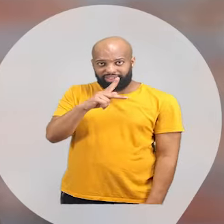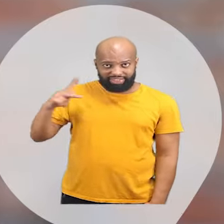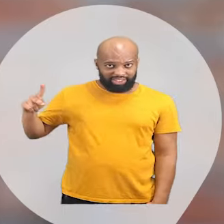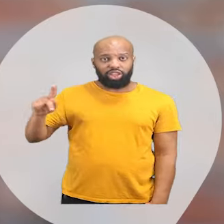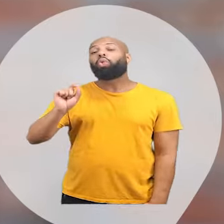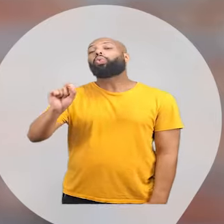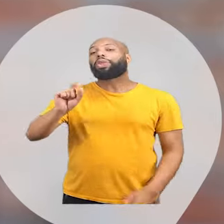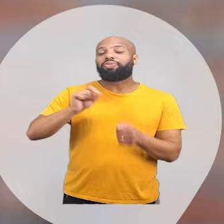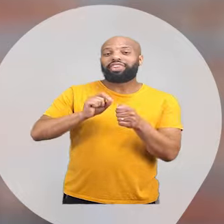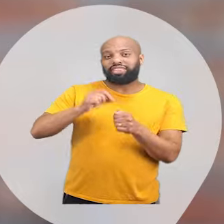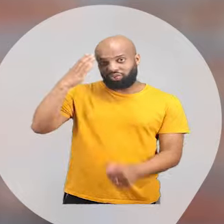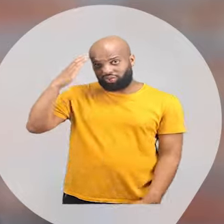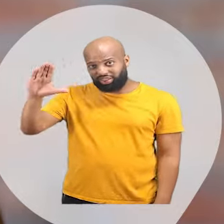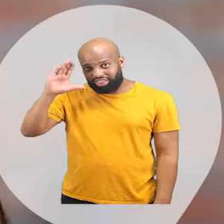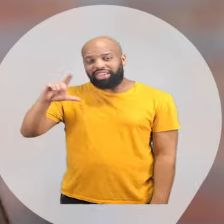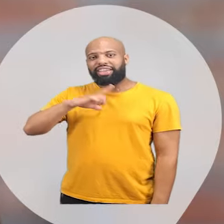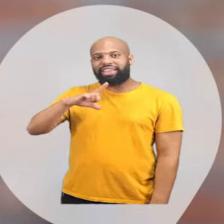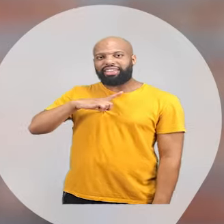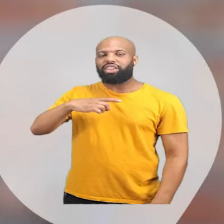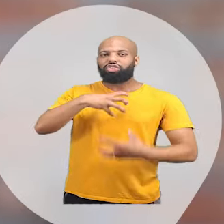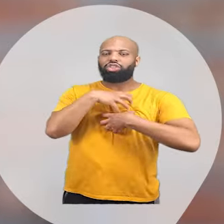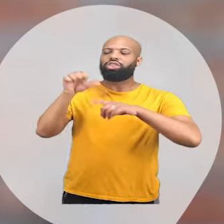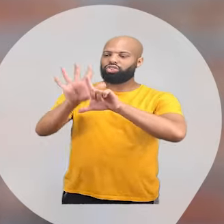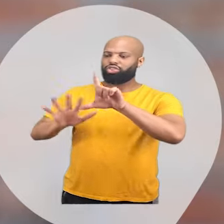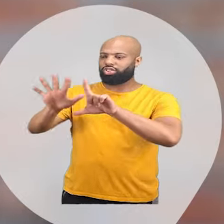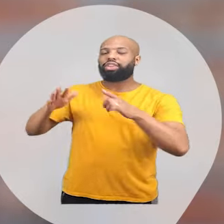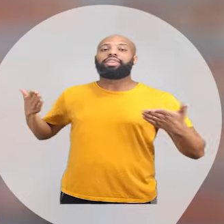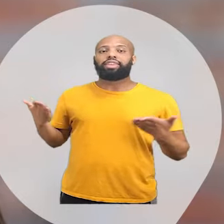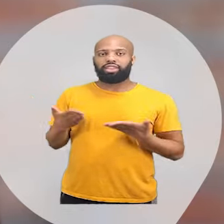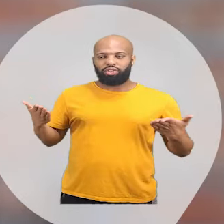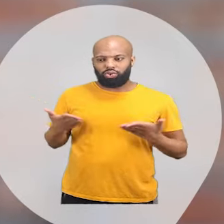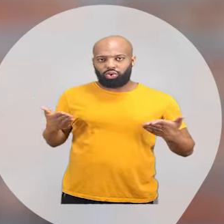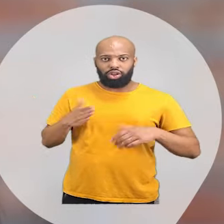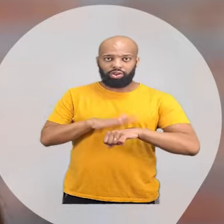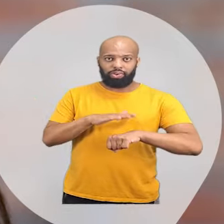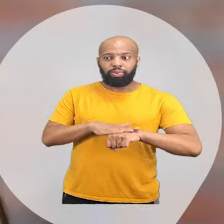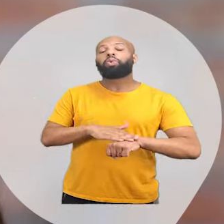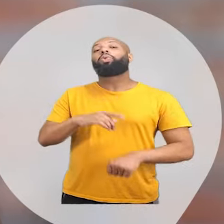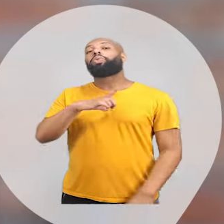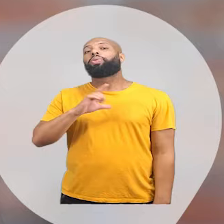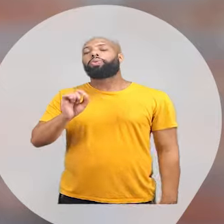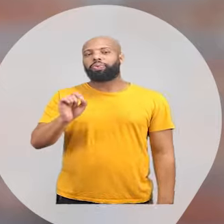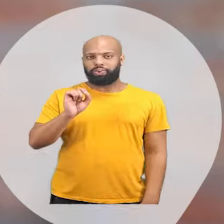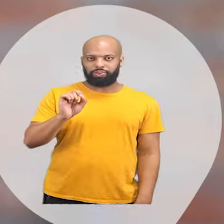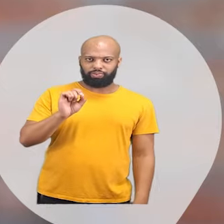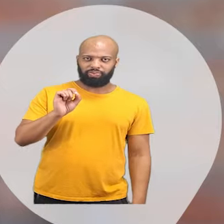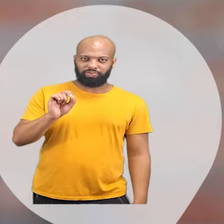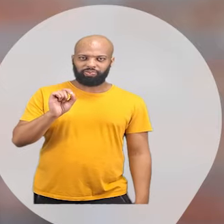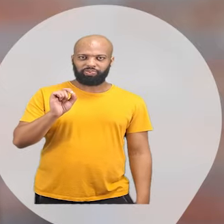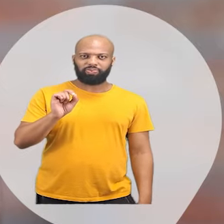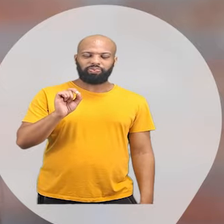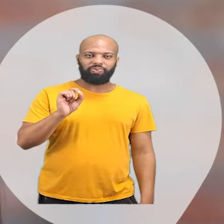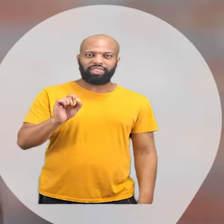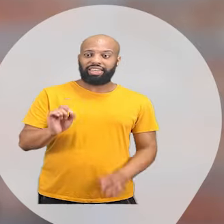o que fazer Curitiba lá tem a versão digital agora nesse atual momento ele está